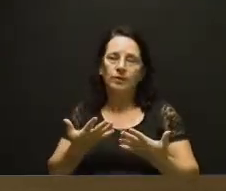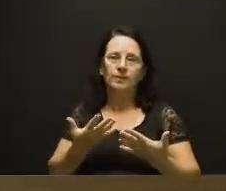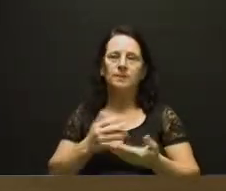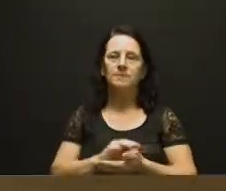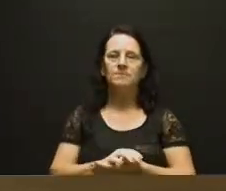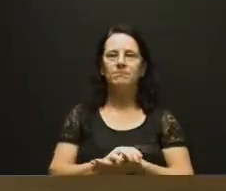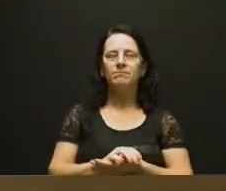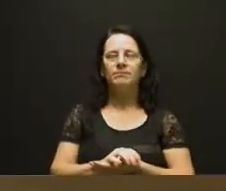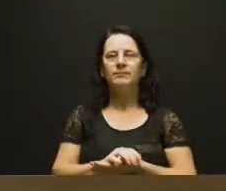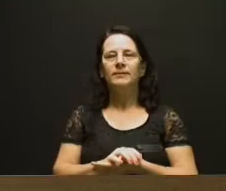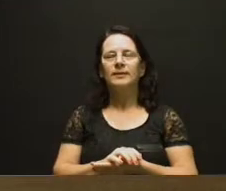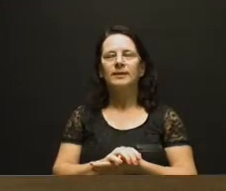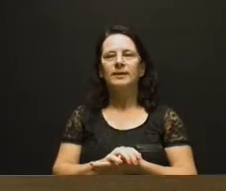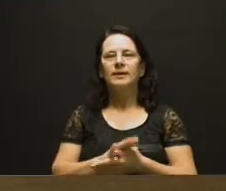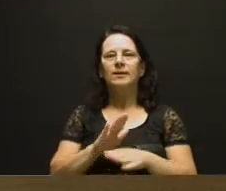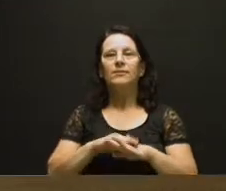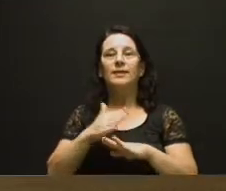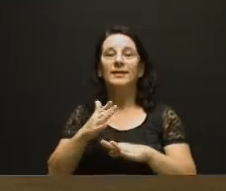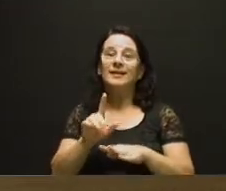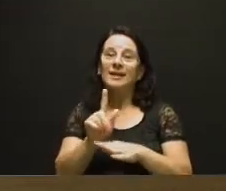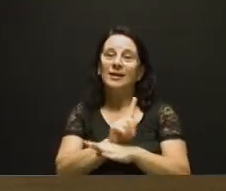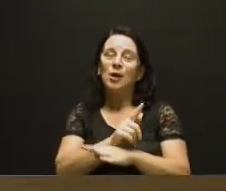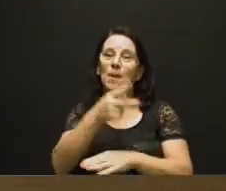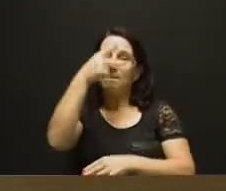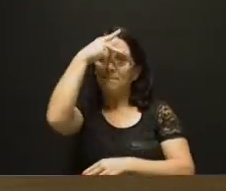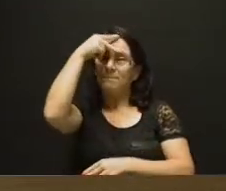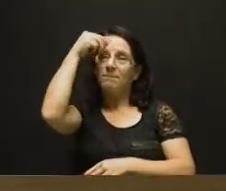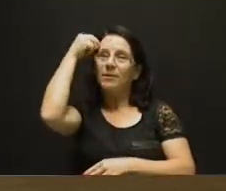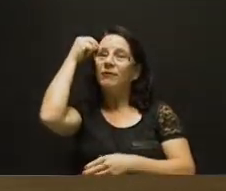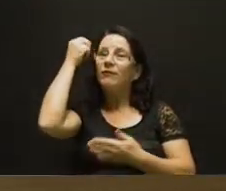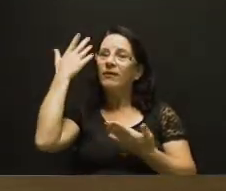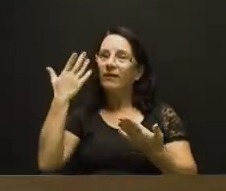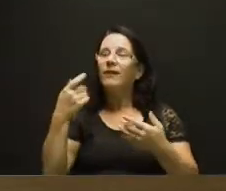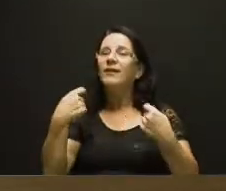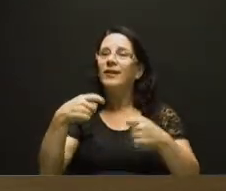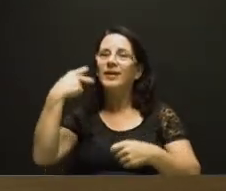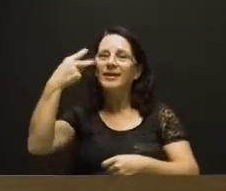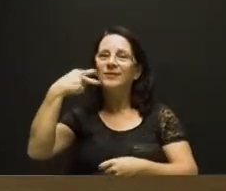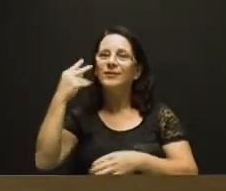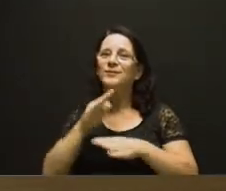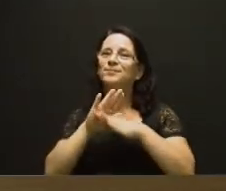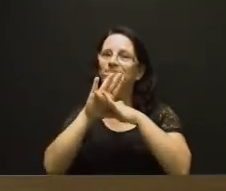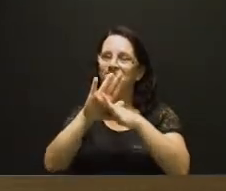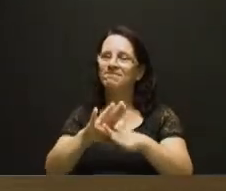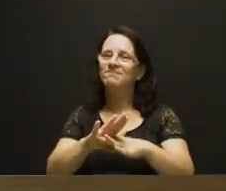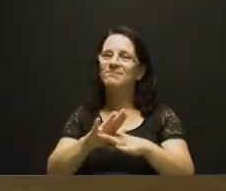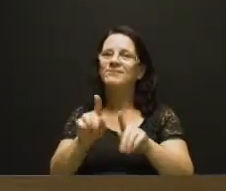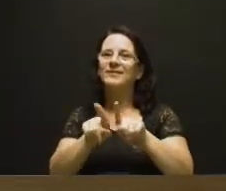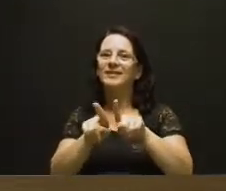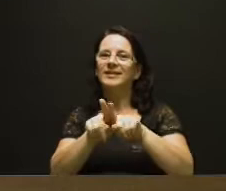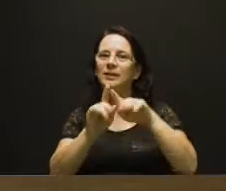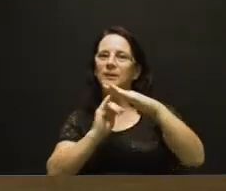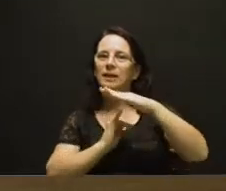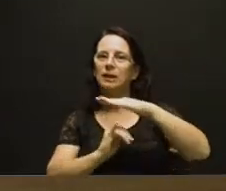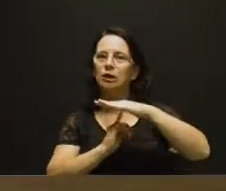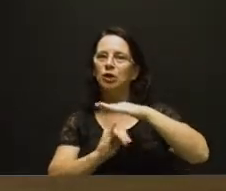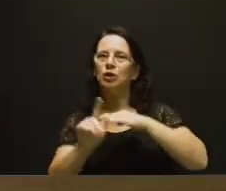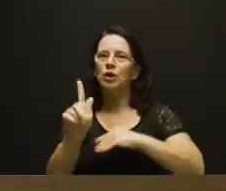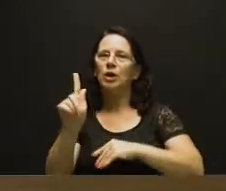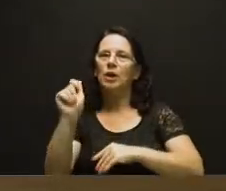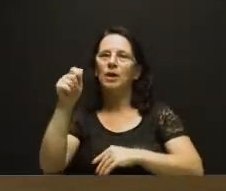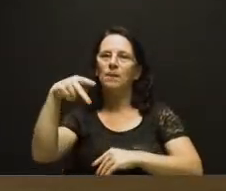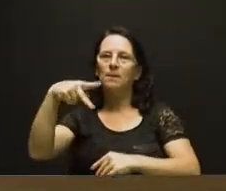tem que dar a parcela maior é o gestor é o prefeito é os vereadores lógico as entidades o grupo pec